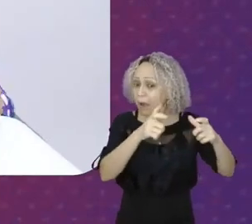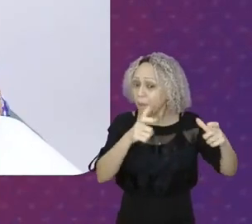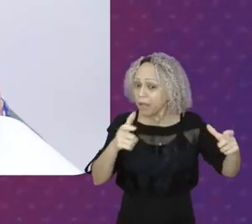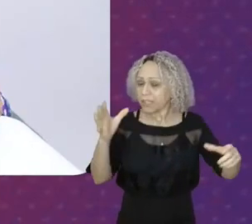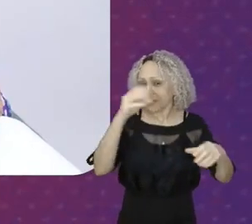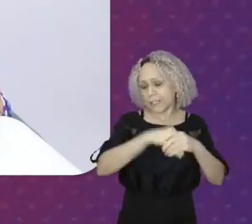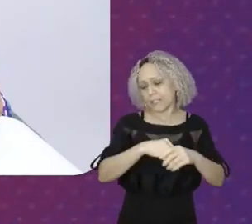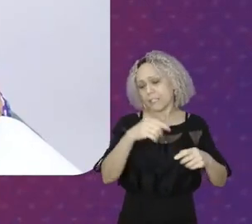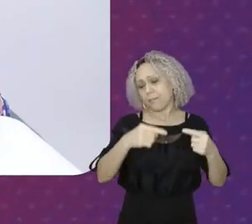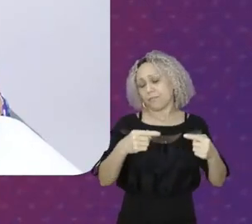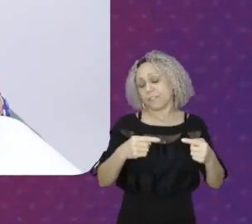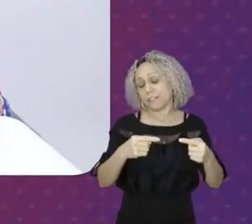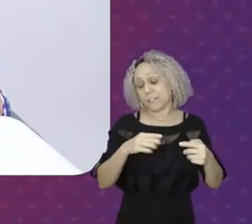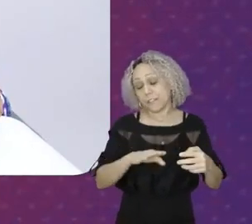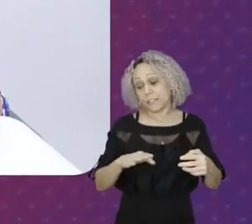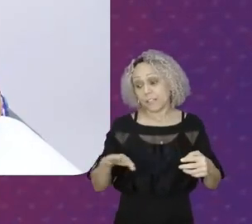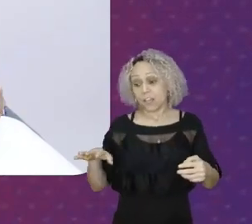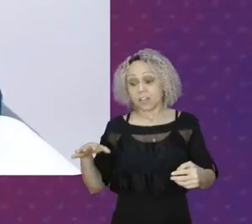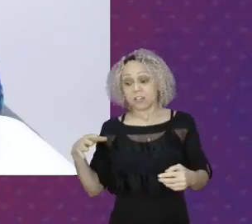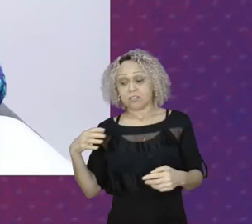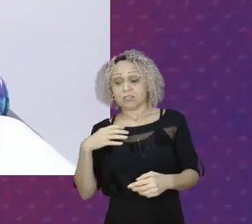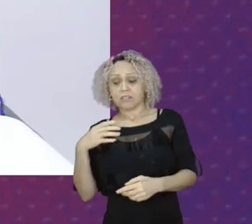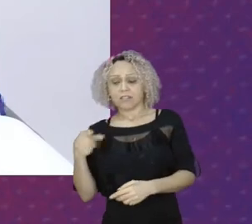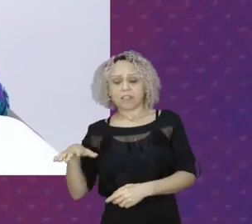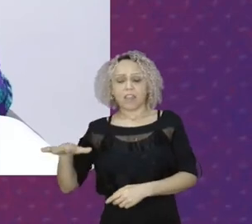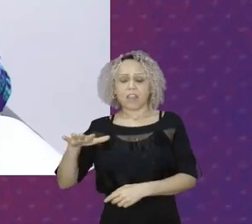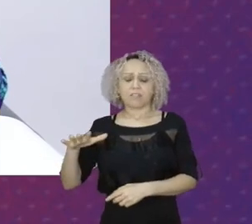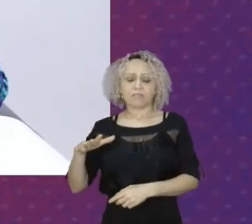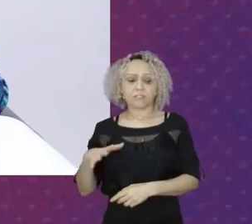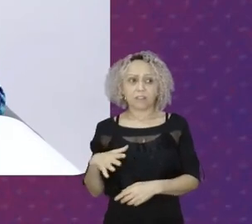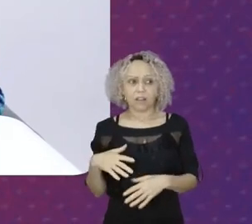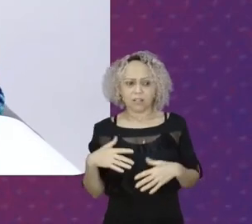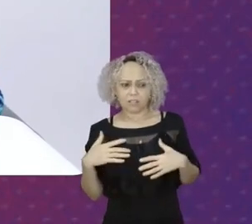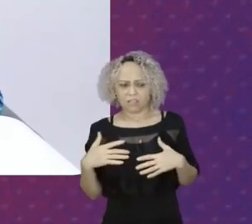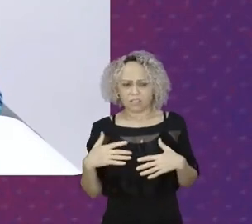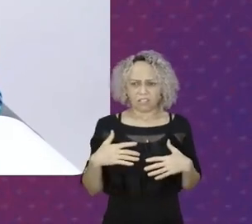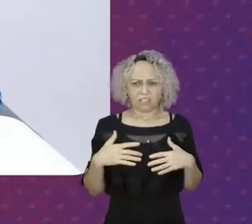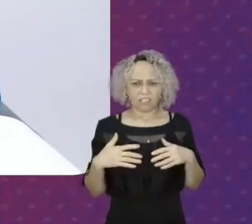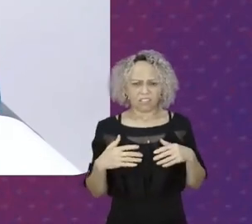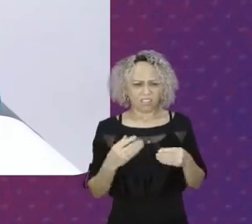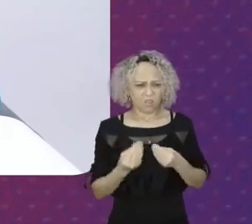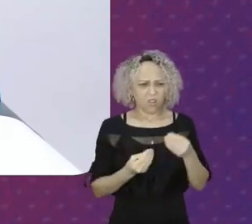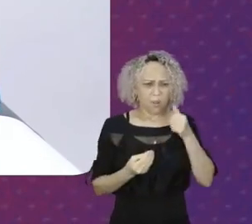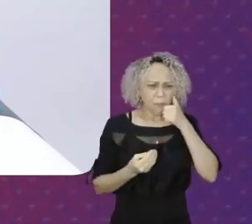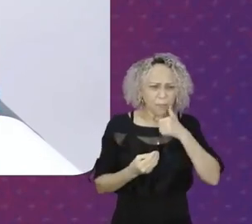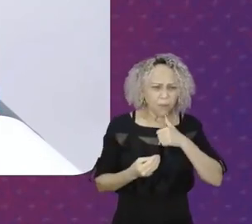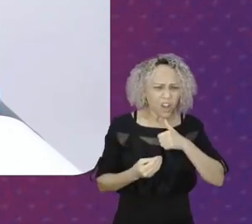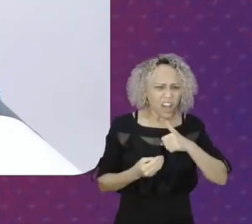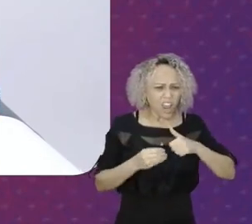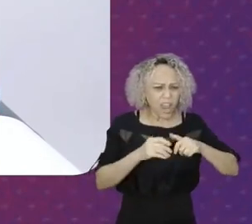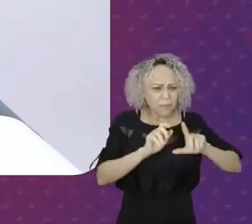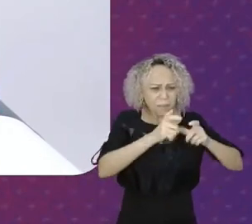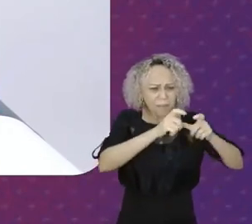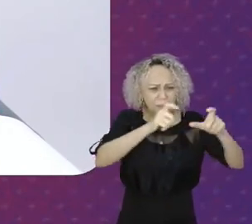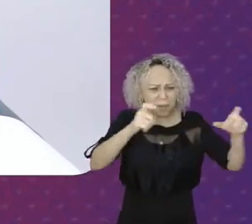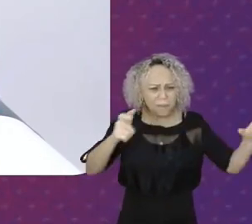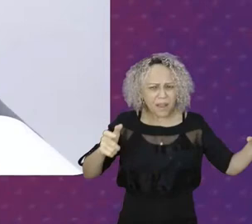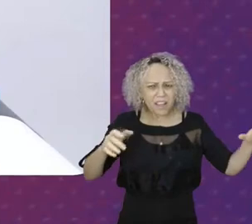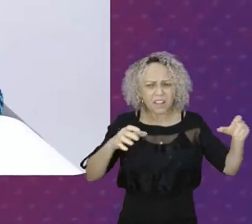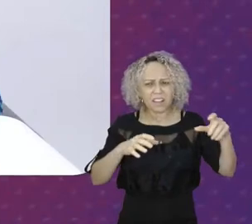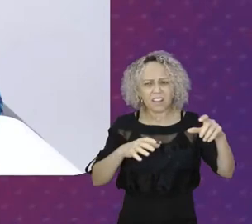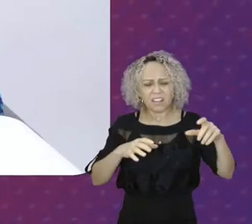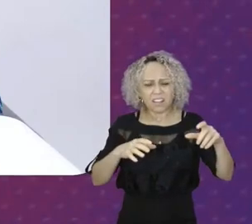tira desse espaço, né? E quando a gente está, o silenciamento é